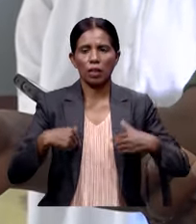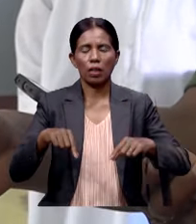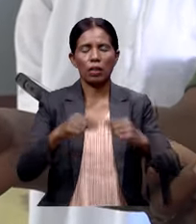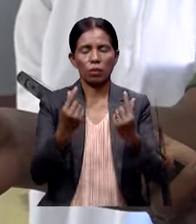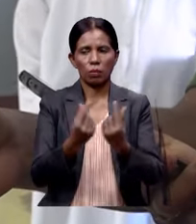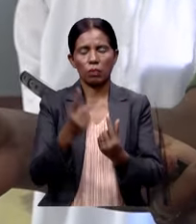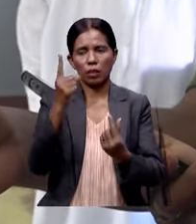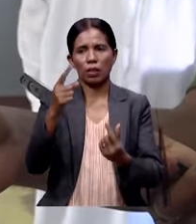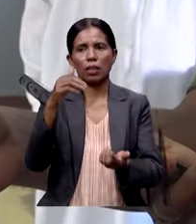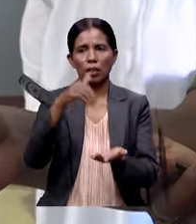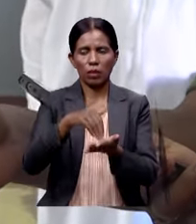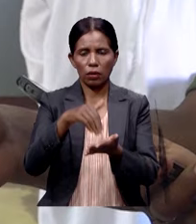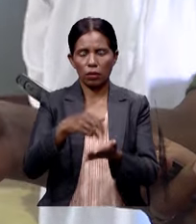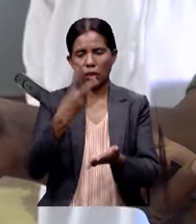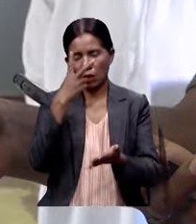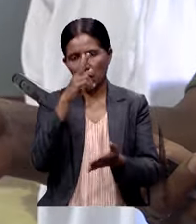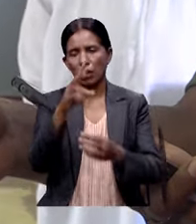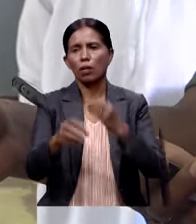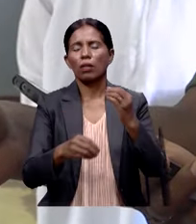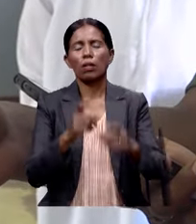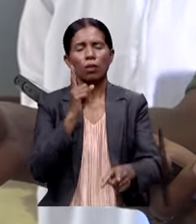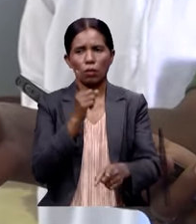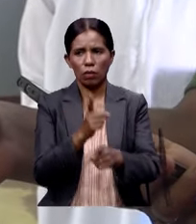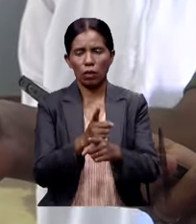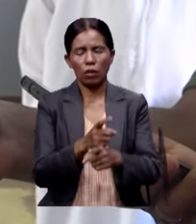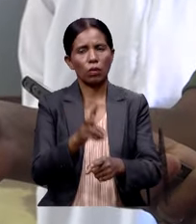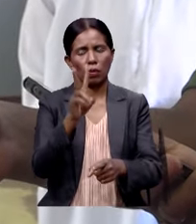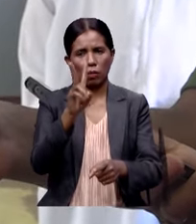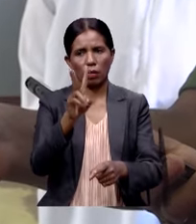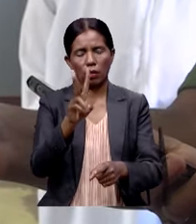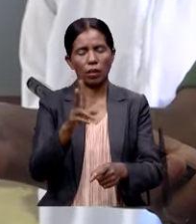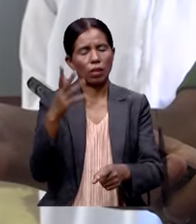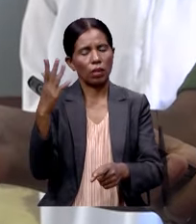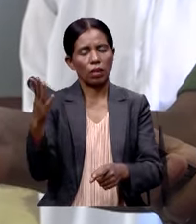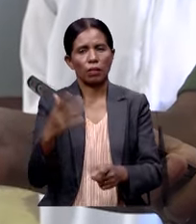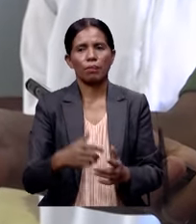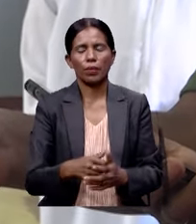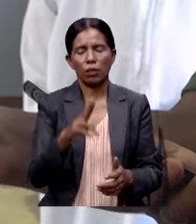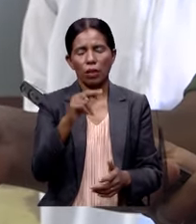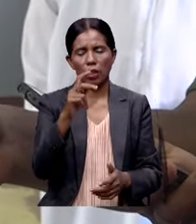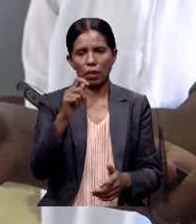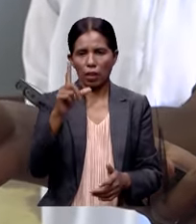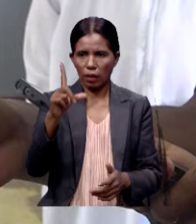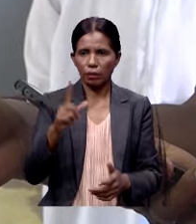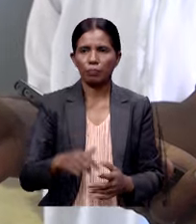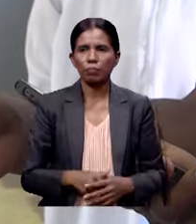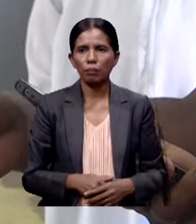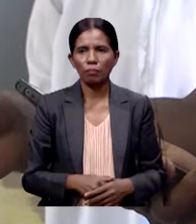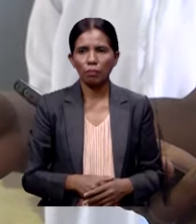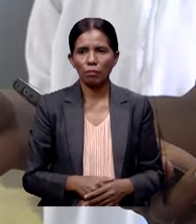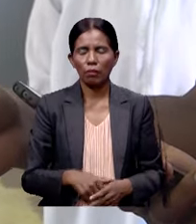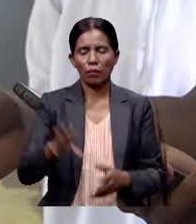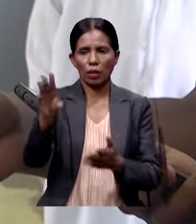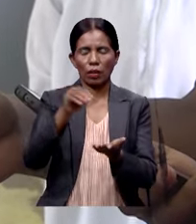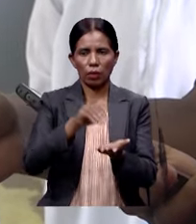nebe estuda atu hari katak lojuni ruani iha neba iha me iha UNTL nian adopta